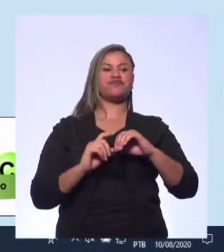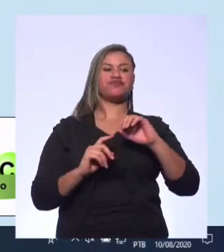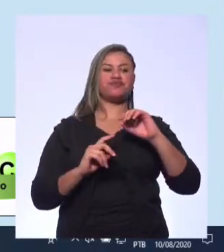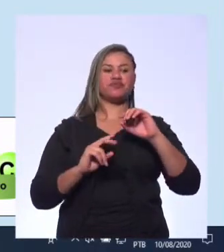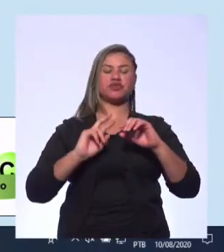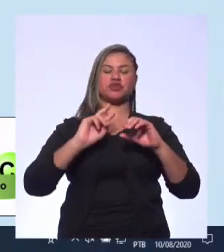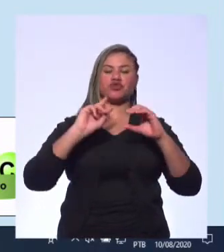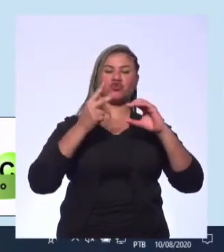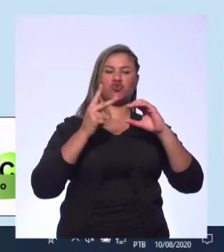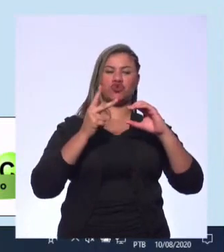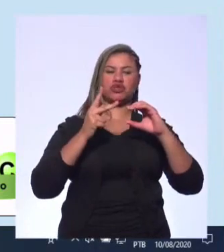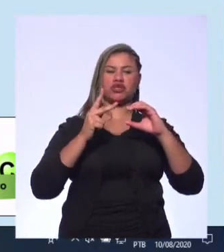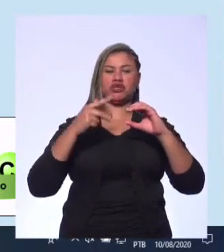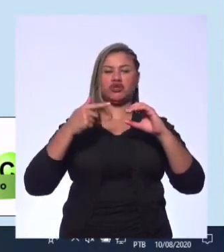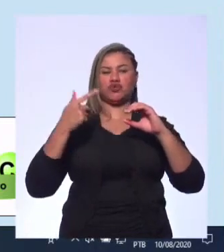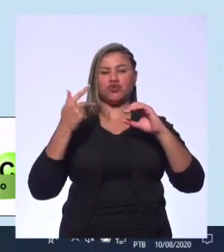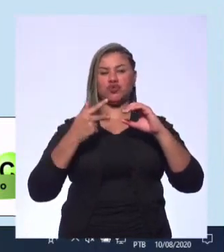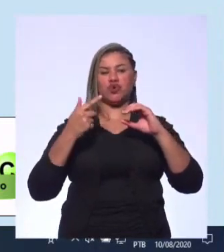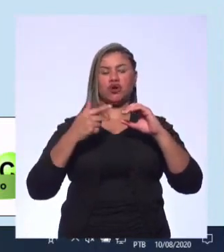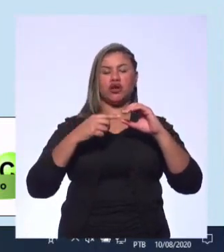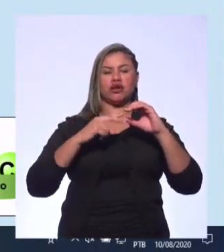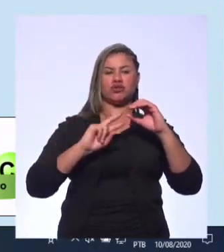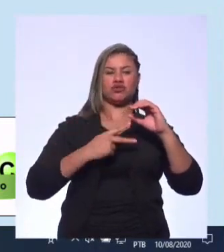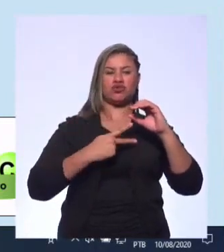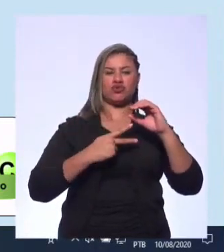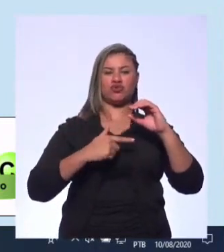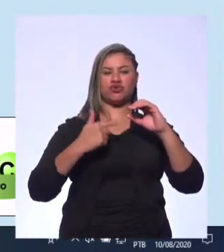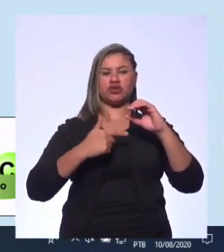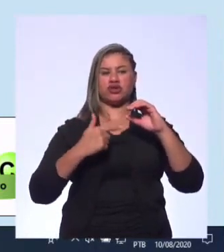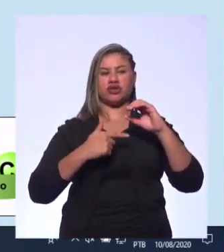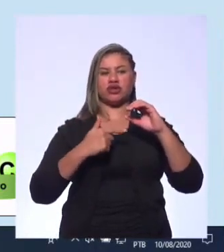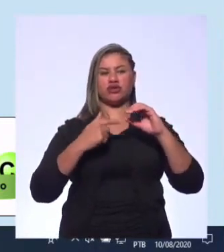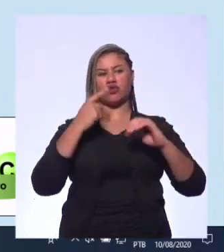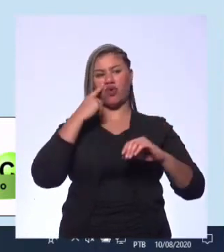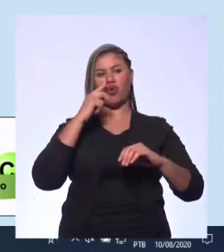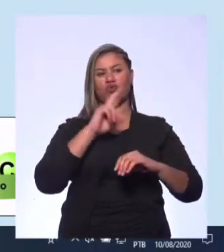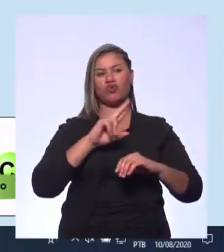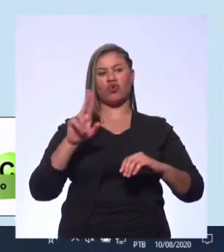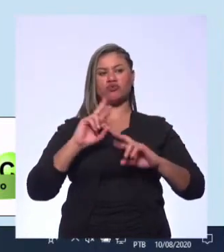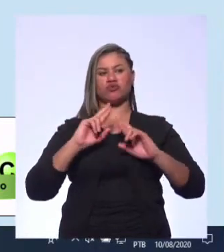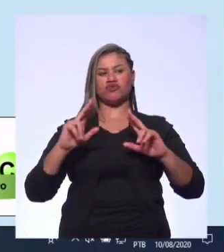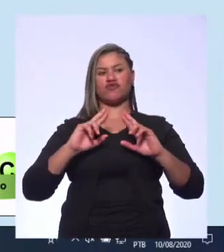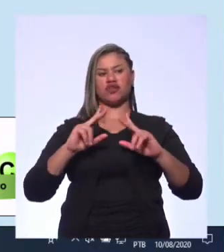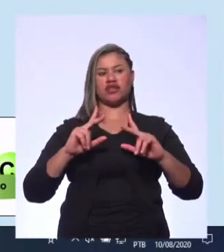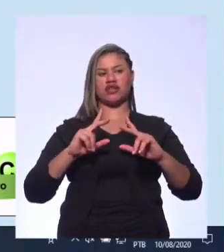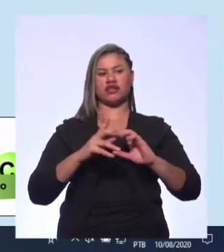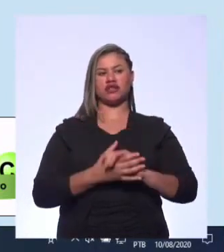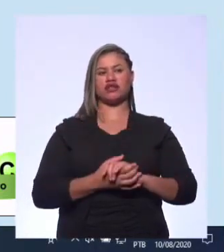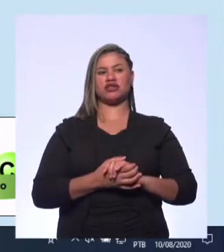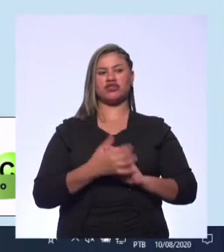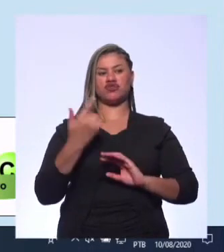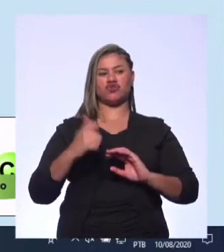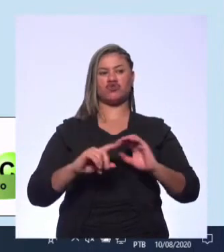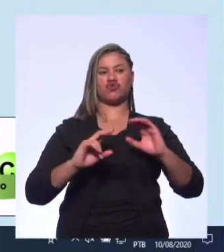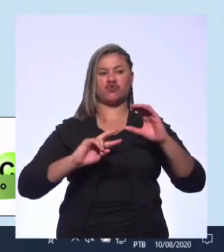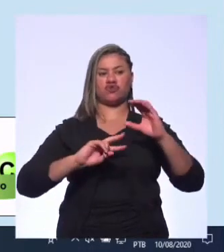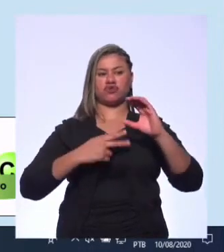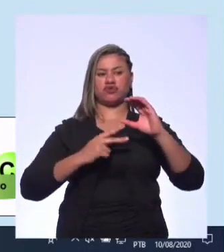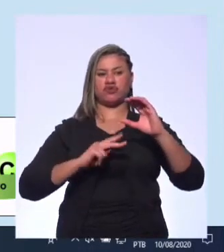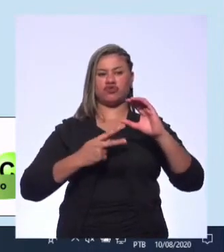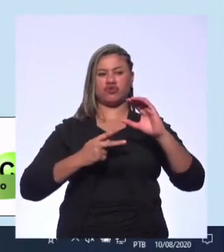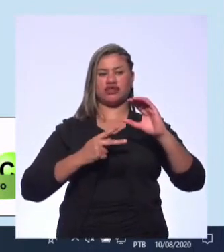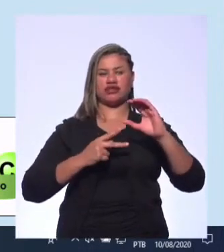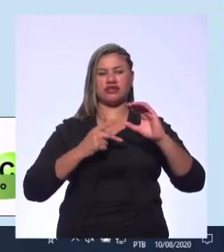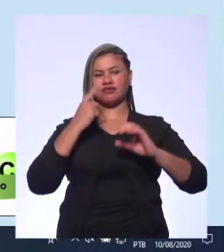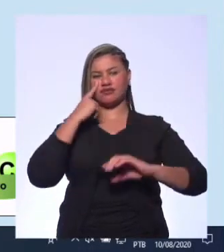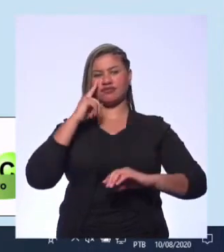um outro hidrogênio. Tá vendo? Aparece nome diferente. Aí já não aparece. Se eu colocar um hidrogênio aqui, já tenho, ó. Vocês